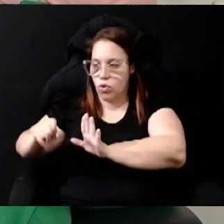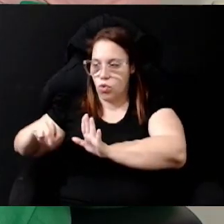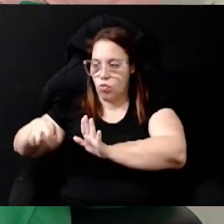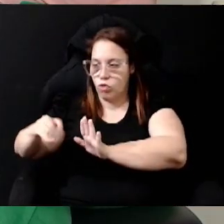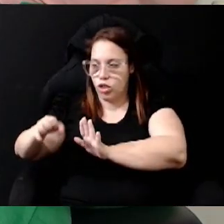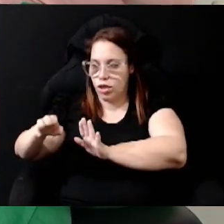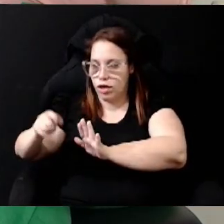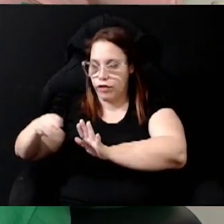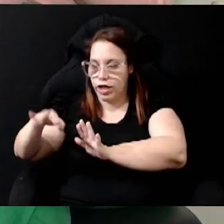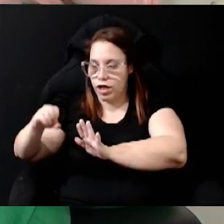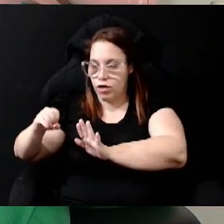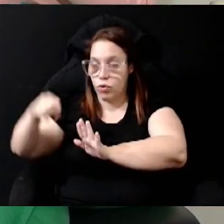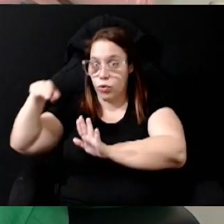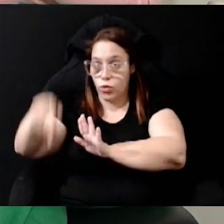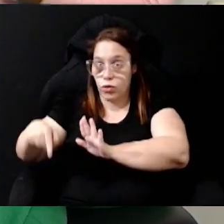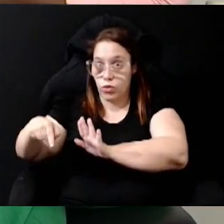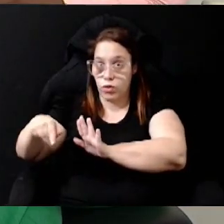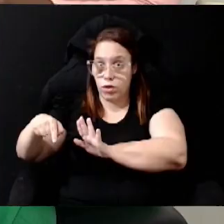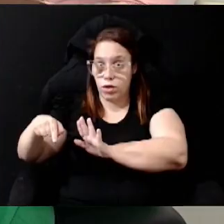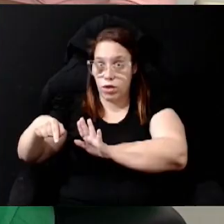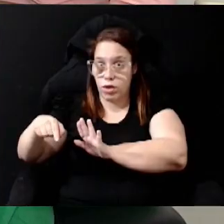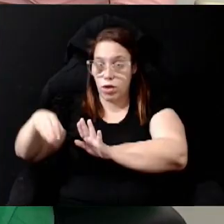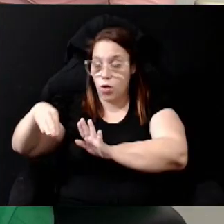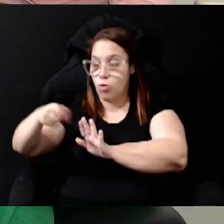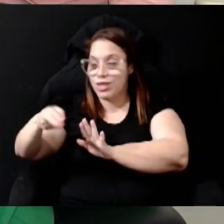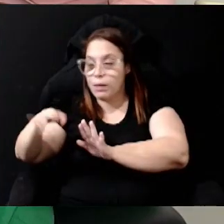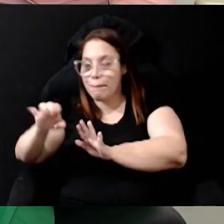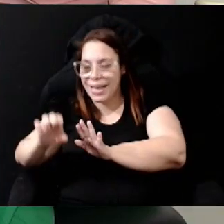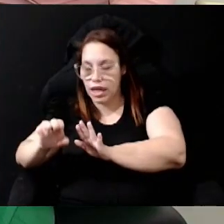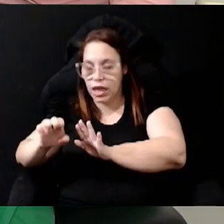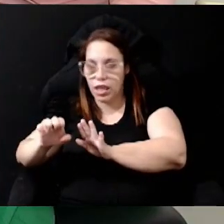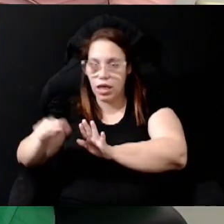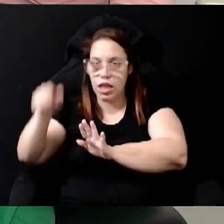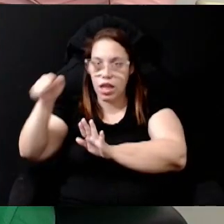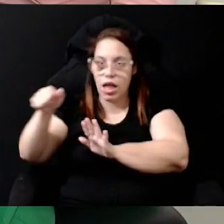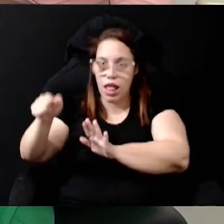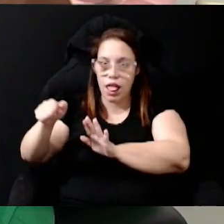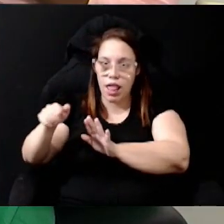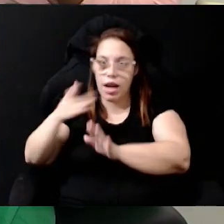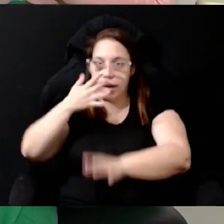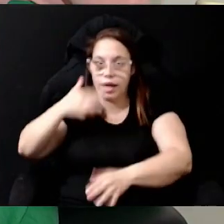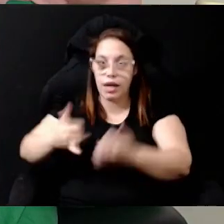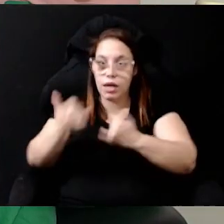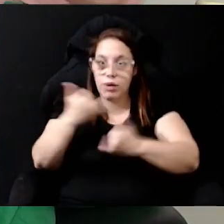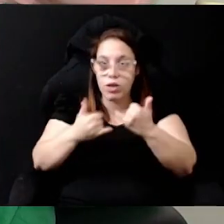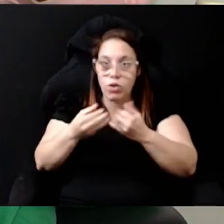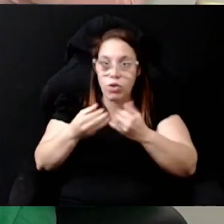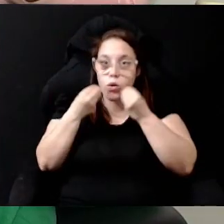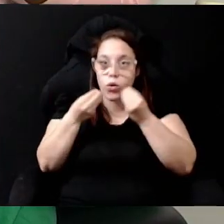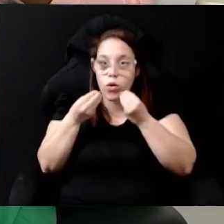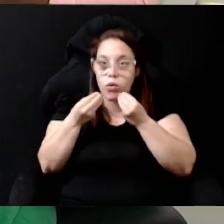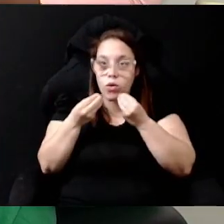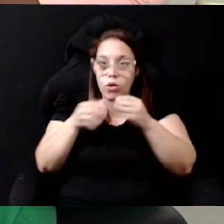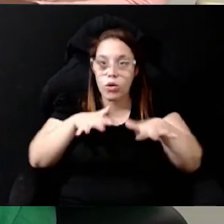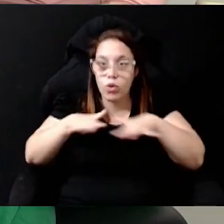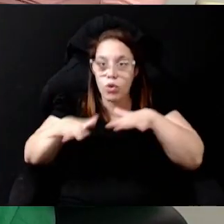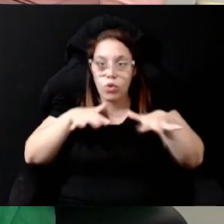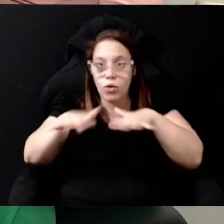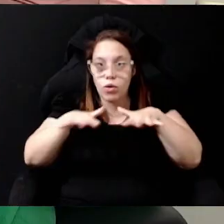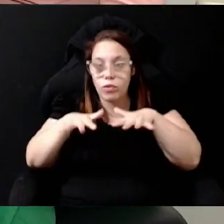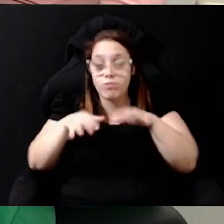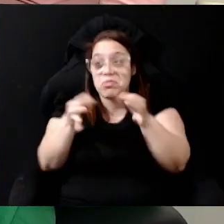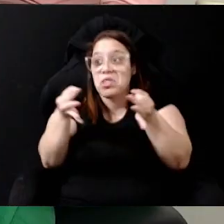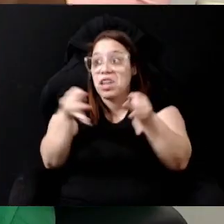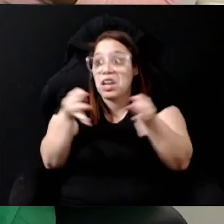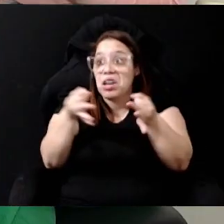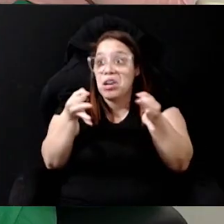continente chamado continente africano e de um país chamado Moçambique. Então, eu levo o globo para a escola e referencio. Quando a criança, a gente